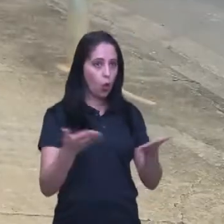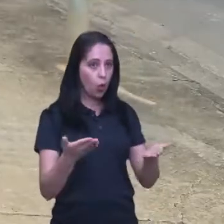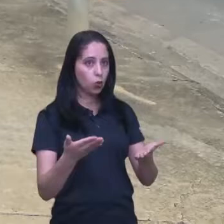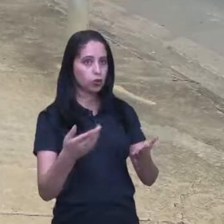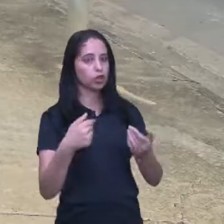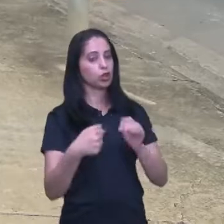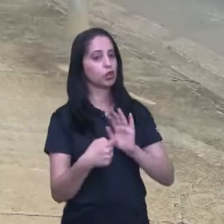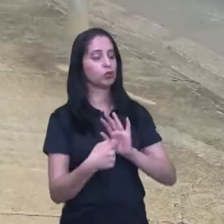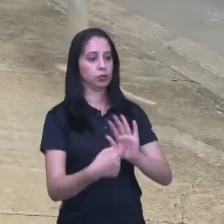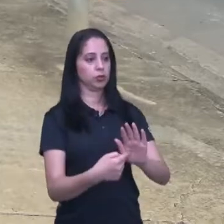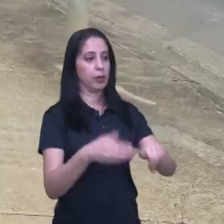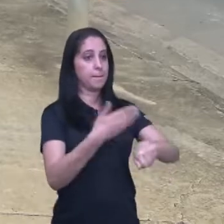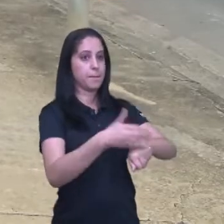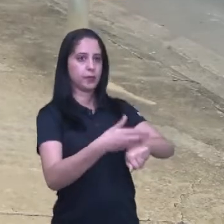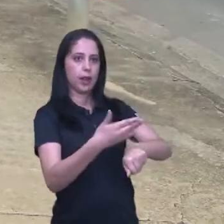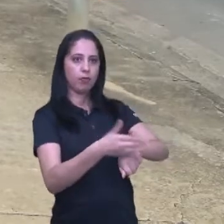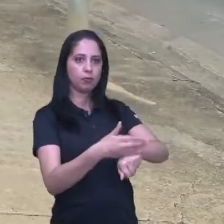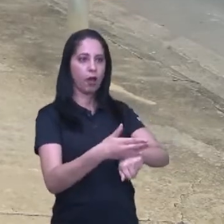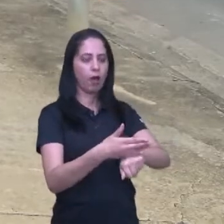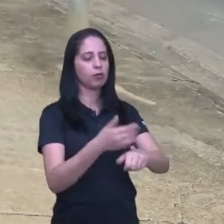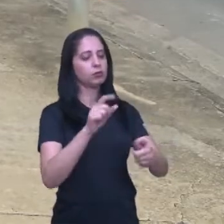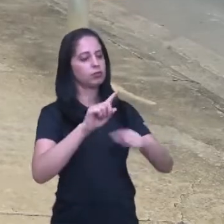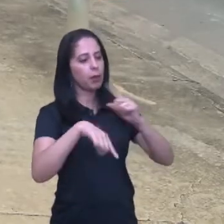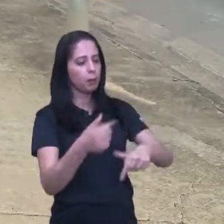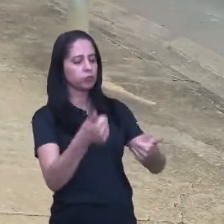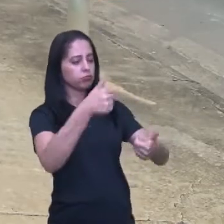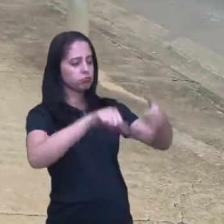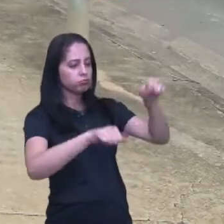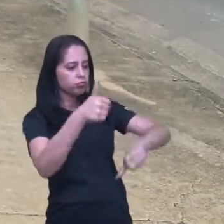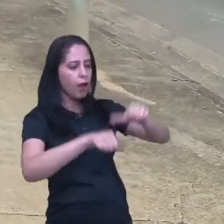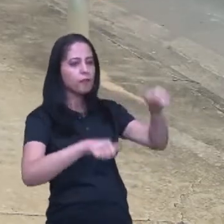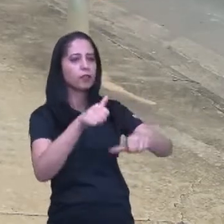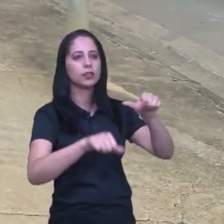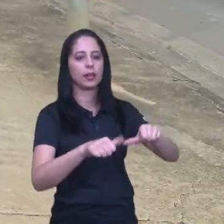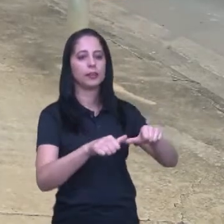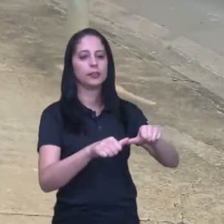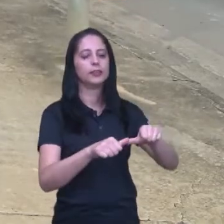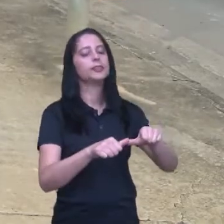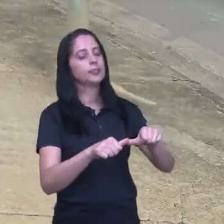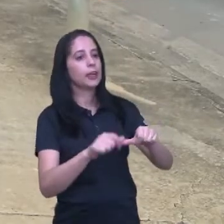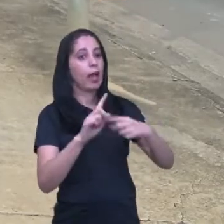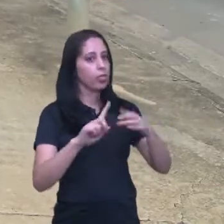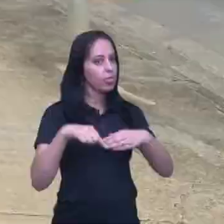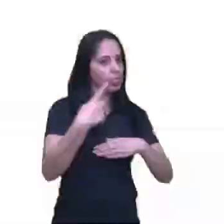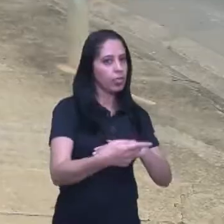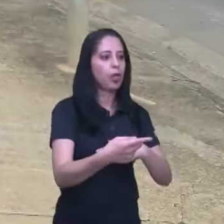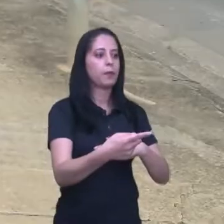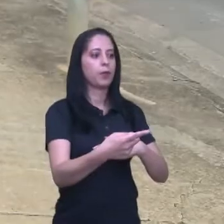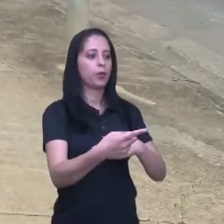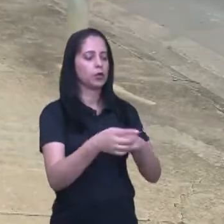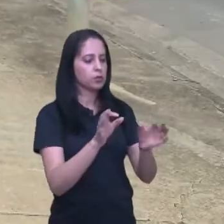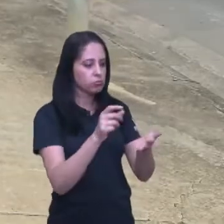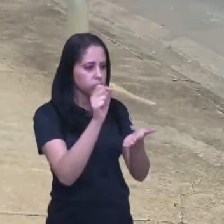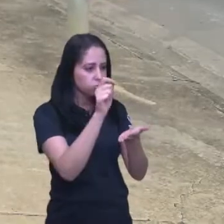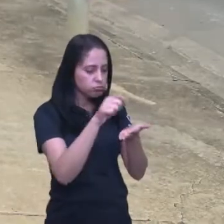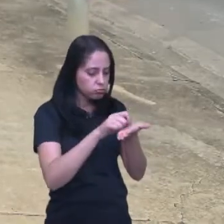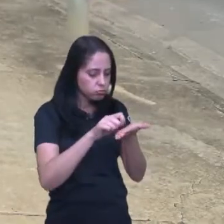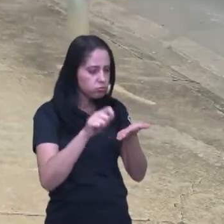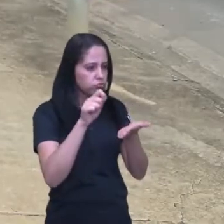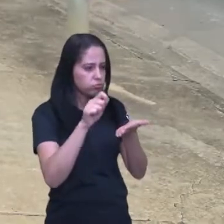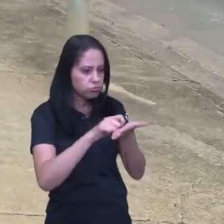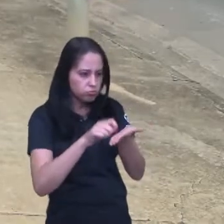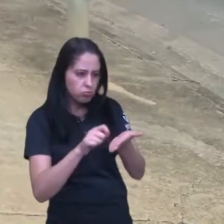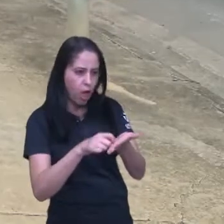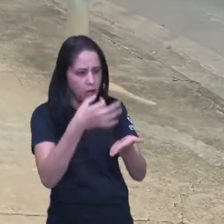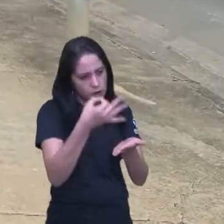nós vamos colocar em prática né todo plano de contingência que foi montado e essa avaliação da ação de todos os órgãos envolvidos e depois aí